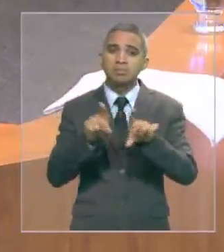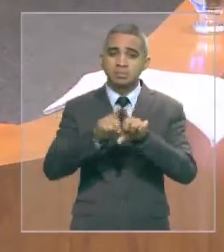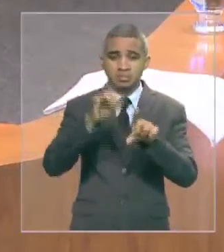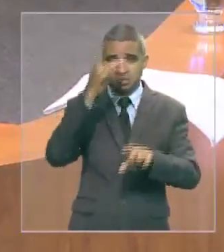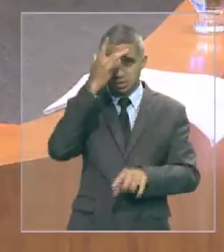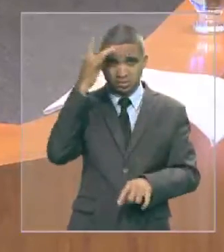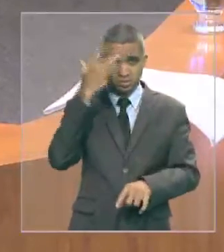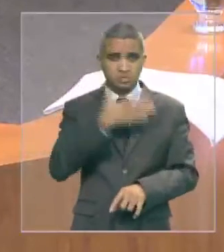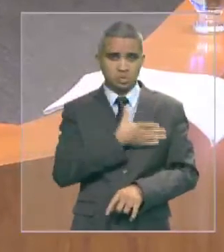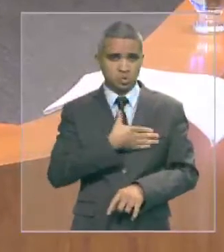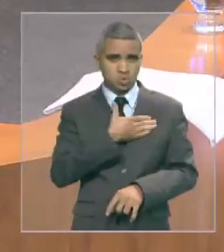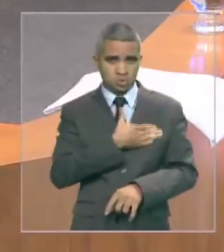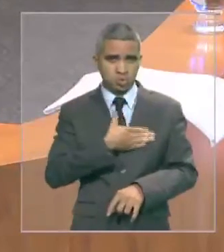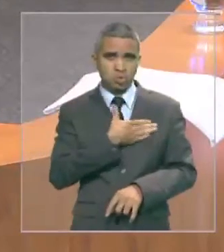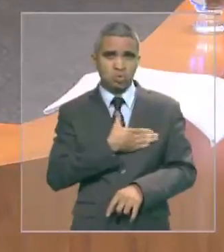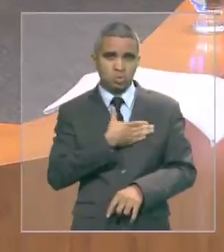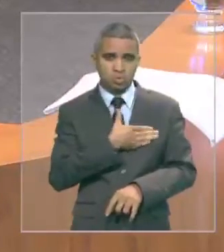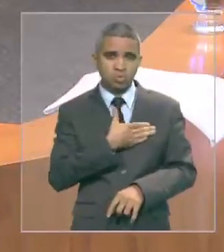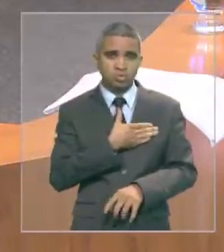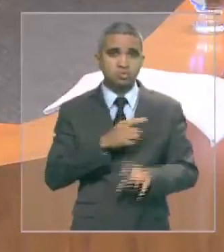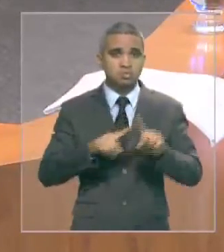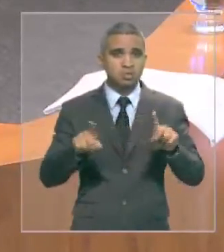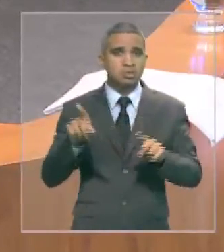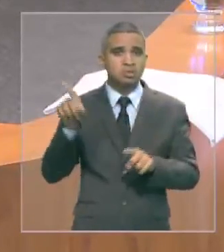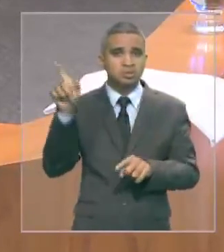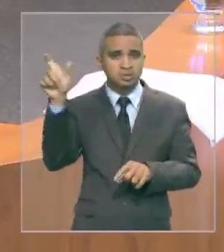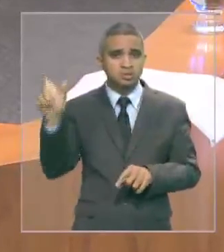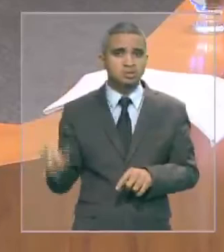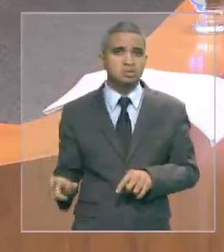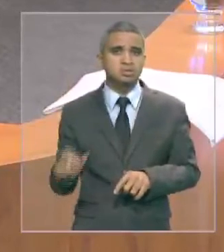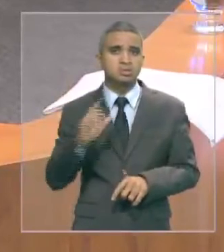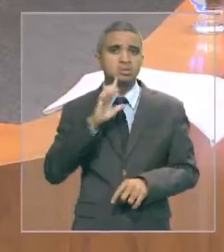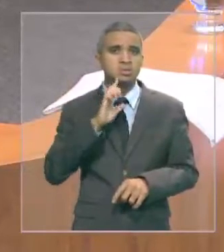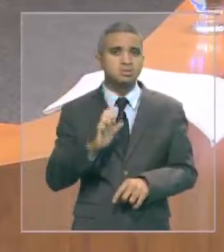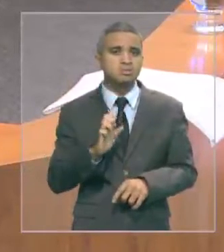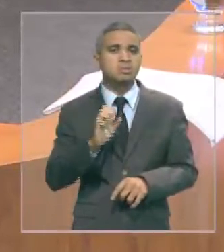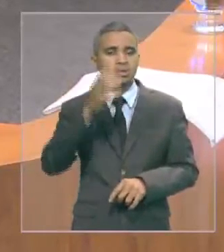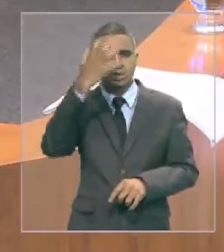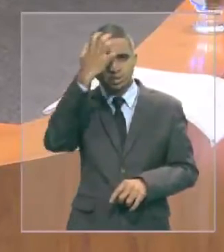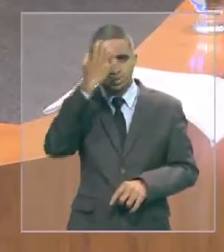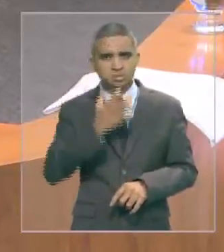Ele é um rapaz sério, um jovem sério, cristão, honesto.